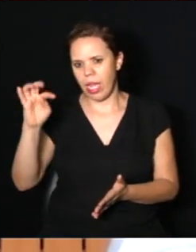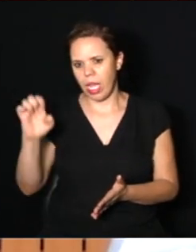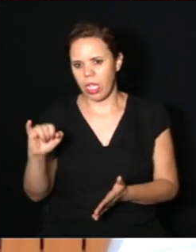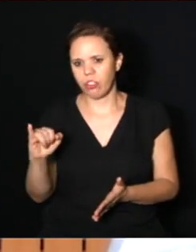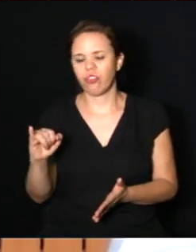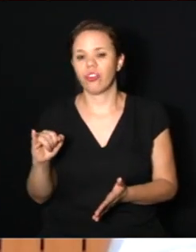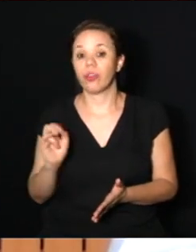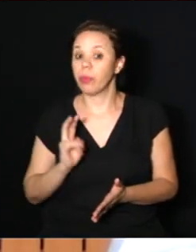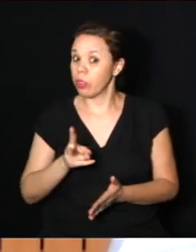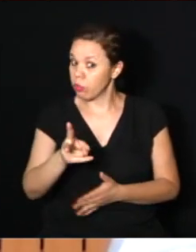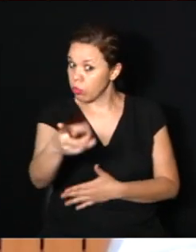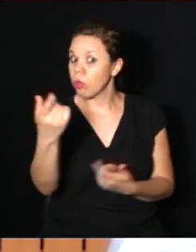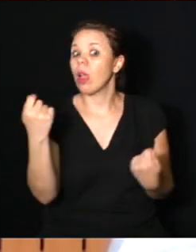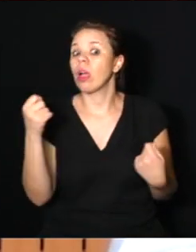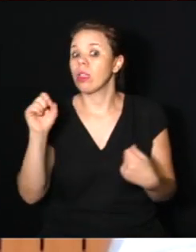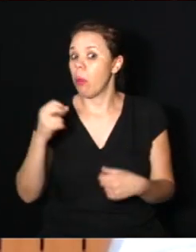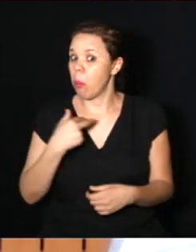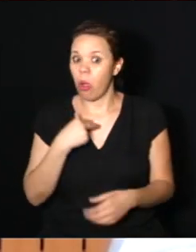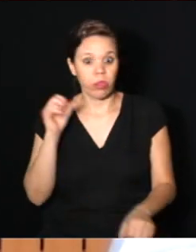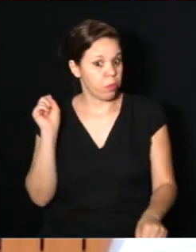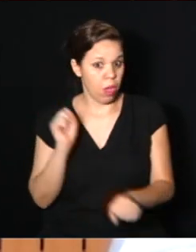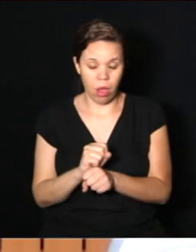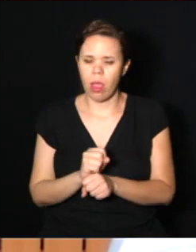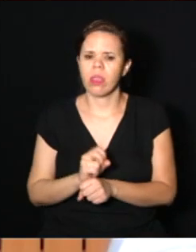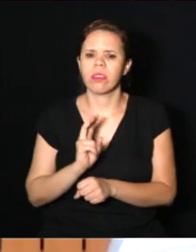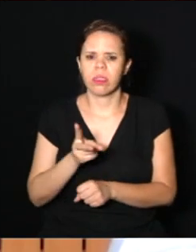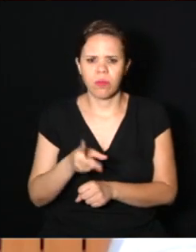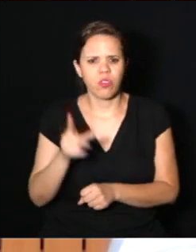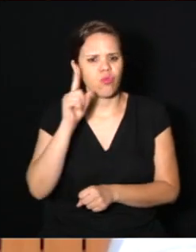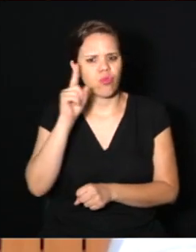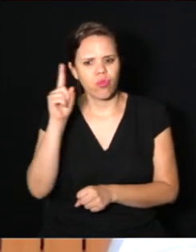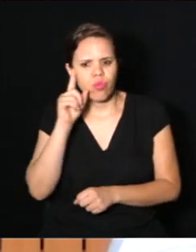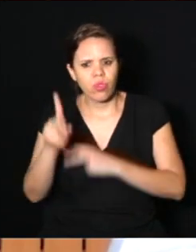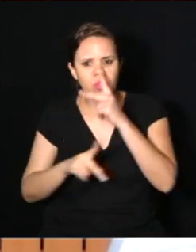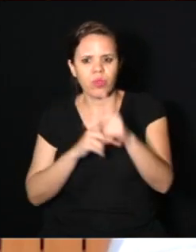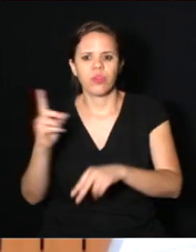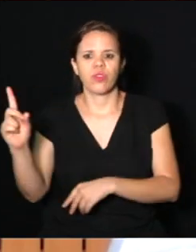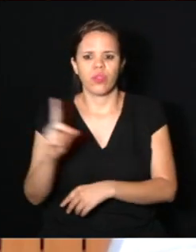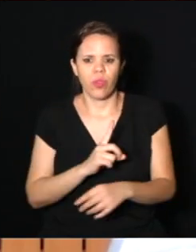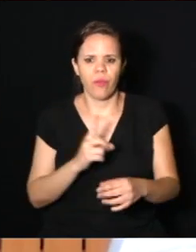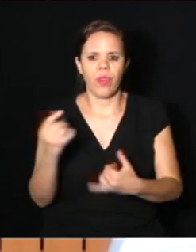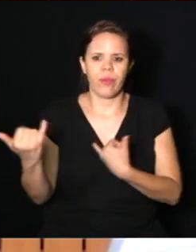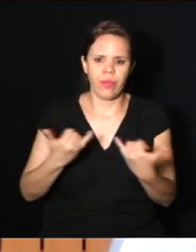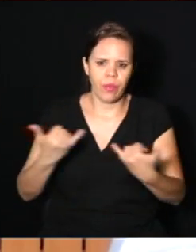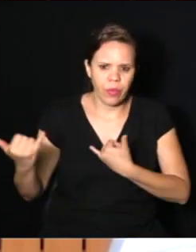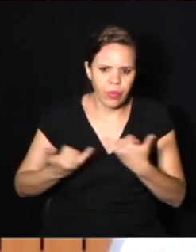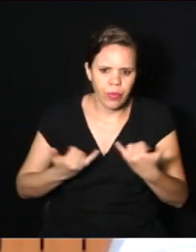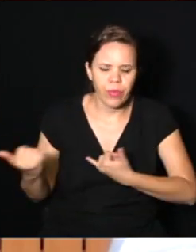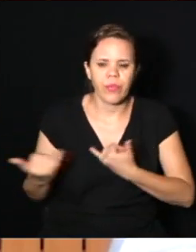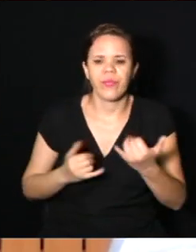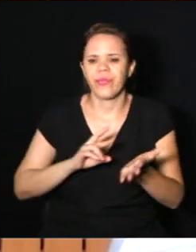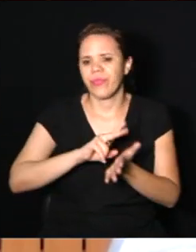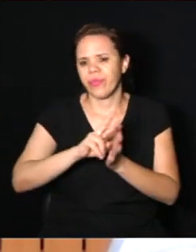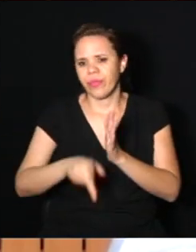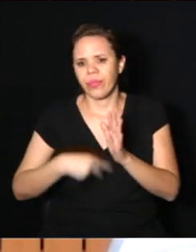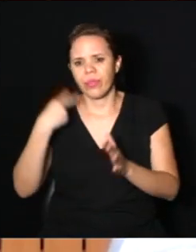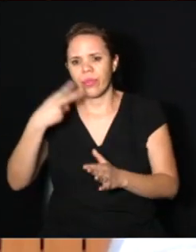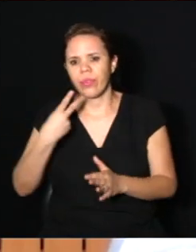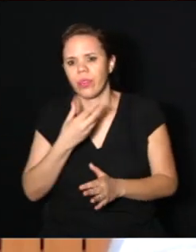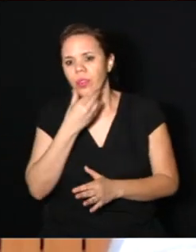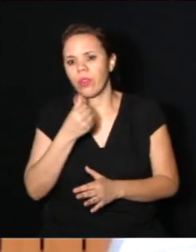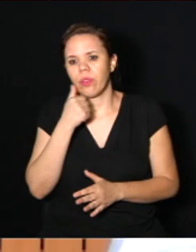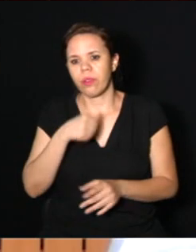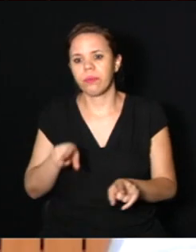do cuidado, a desassistência, porém, a cada dia chega para nós, e diversos vereadores e vereadora